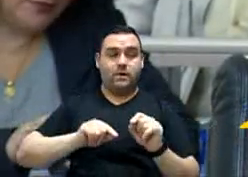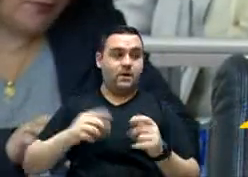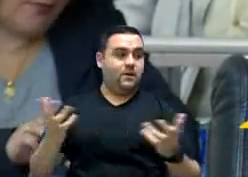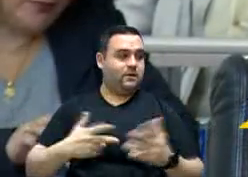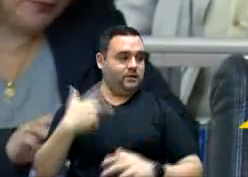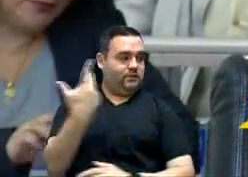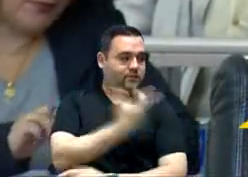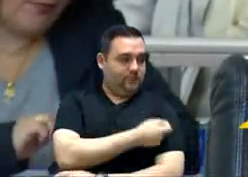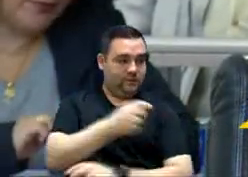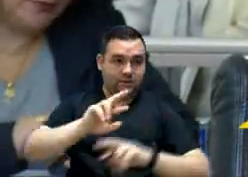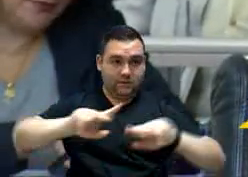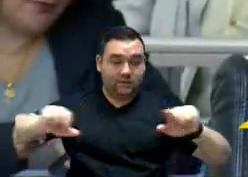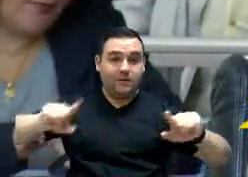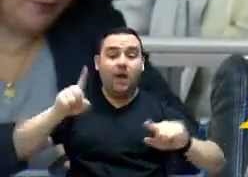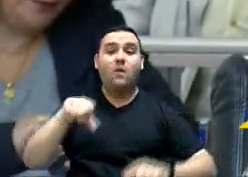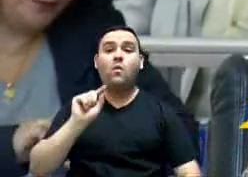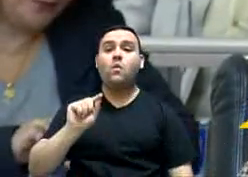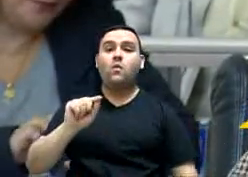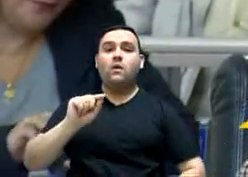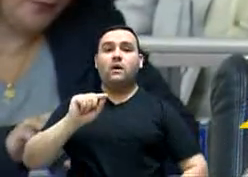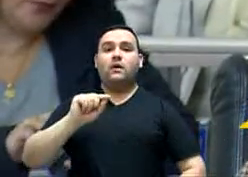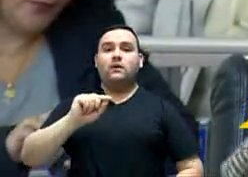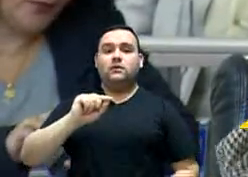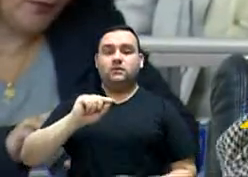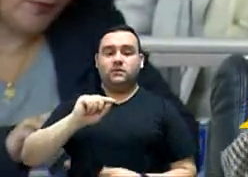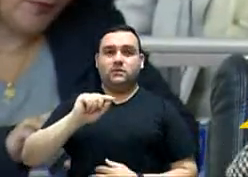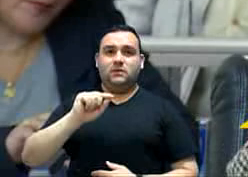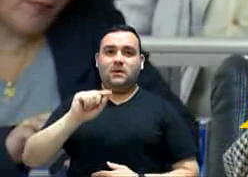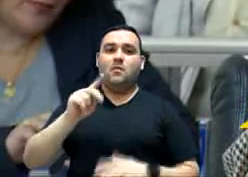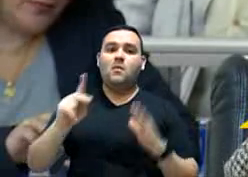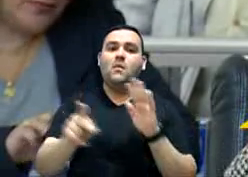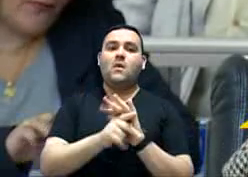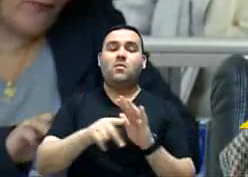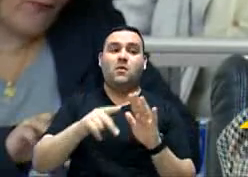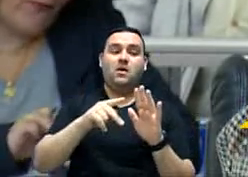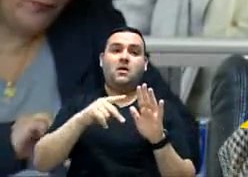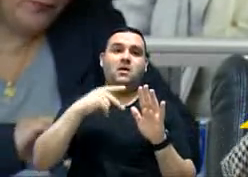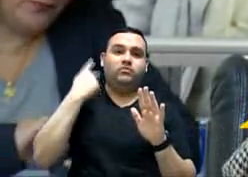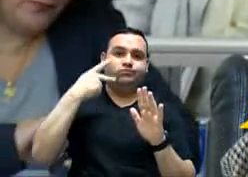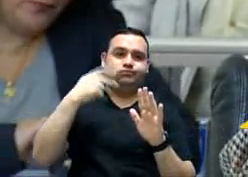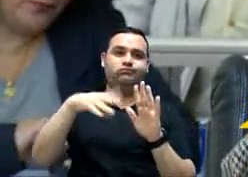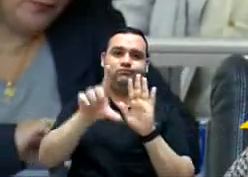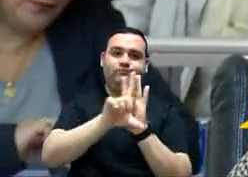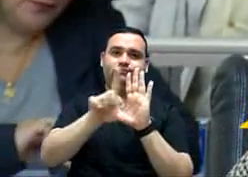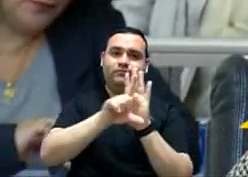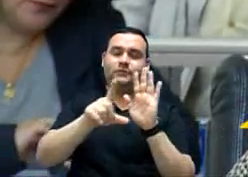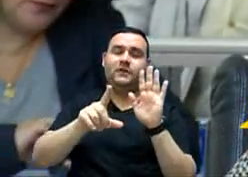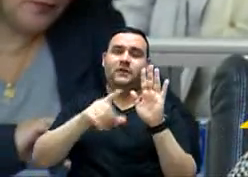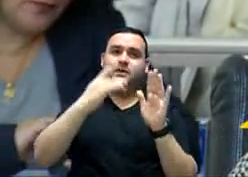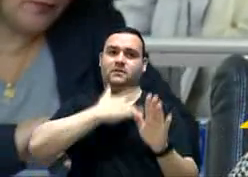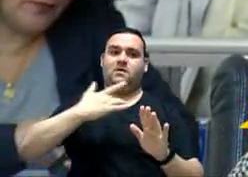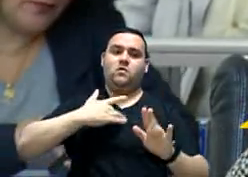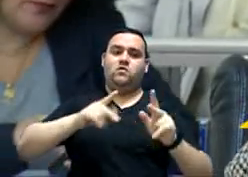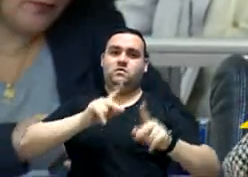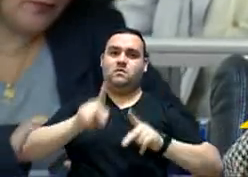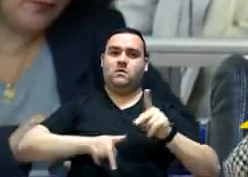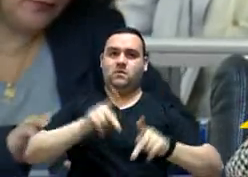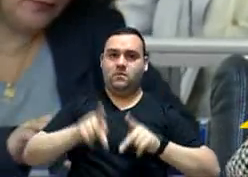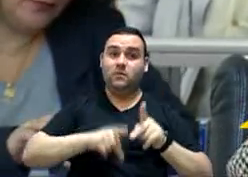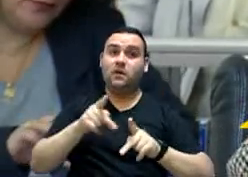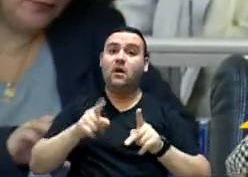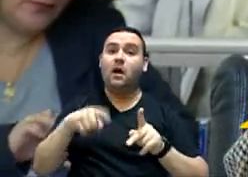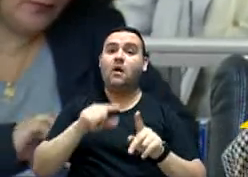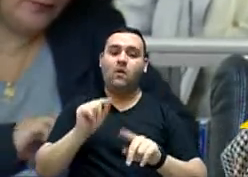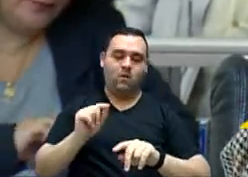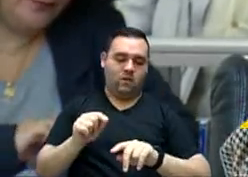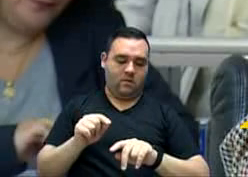Essas vacinas, elas são... faz parte da Política Nacional de Saúde Pública. Ela